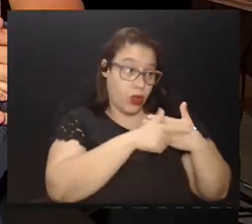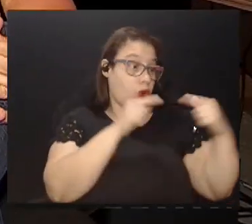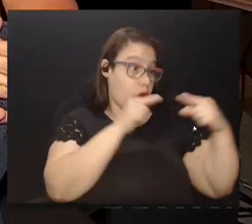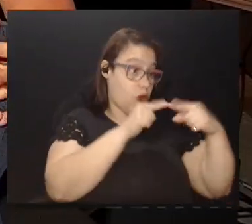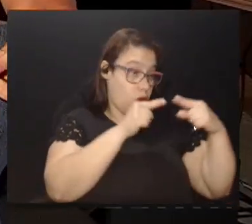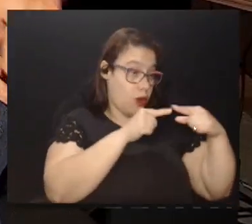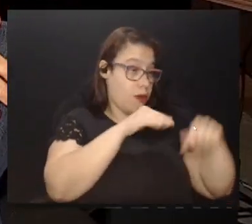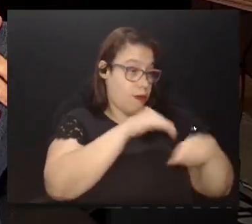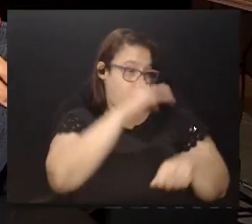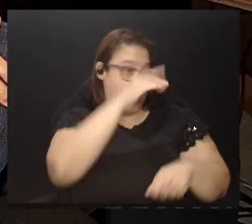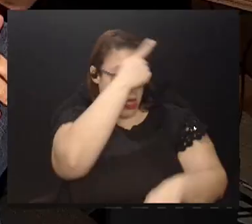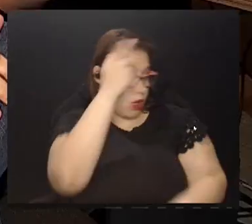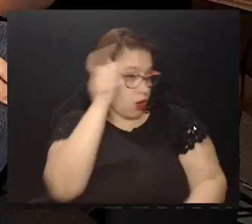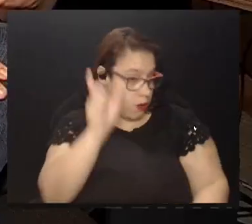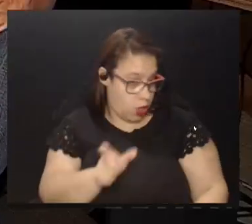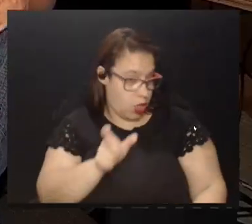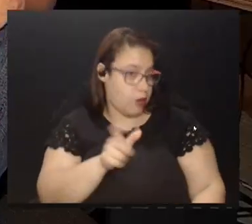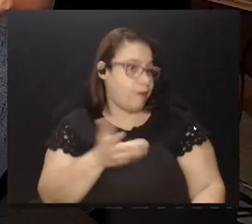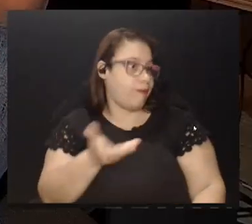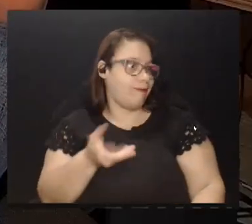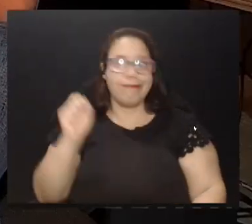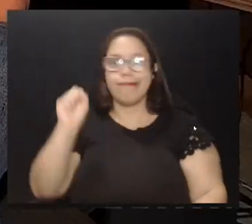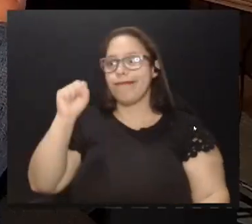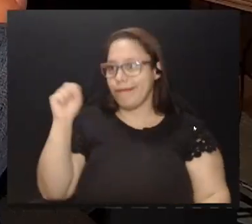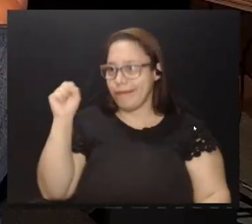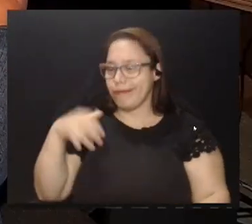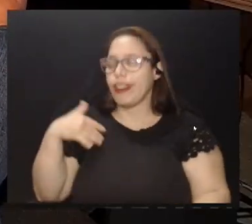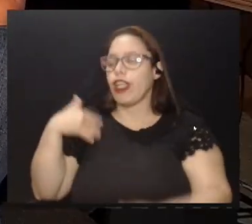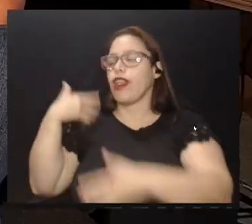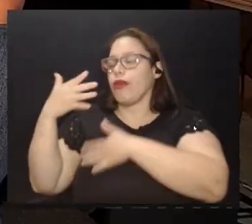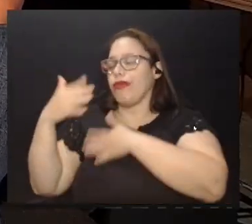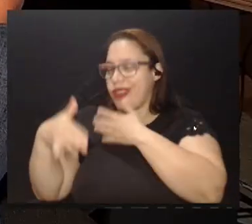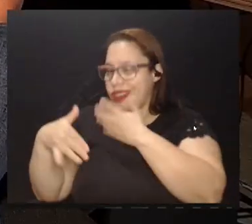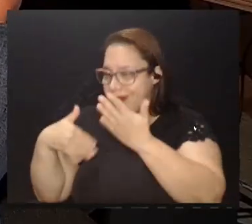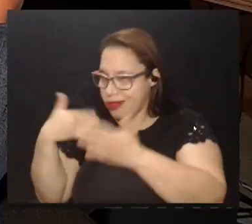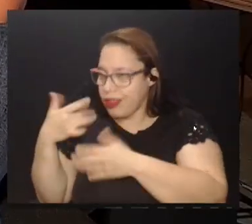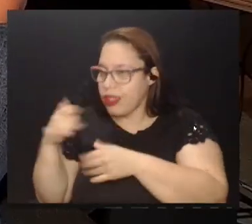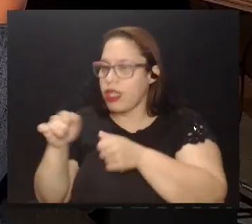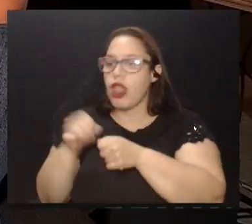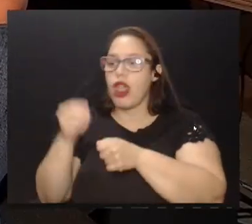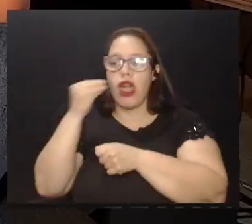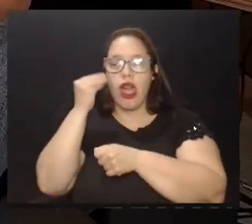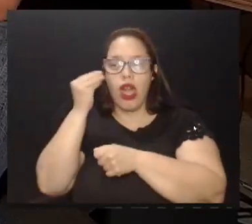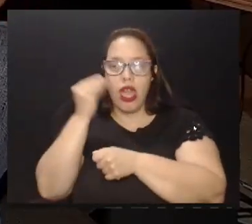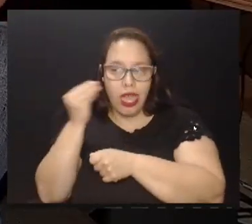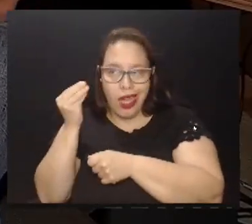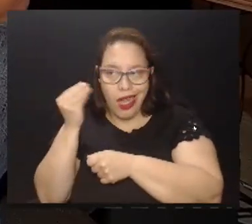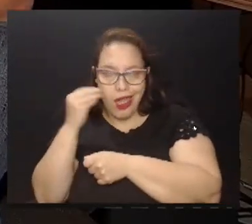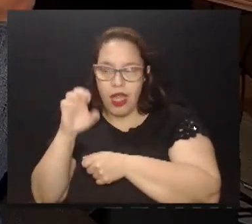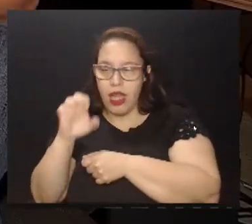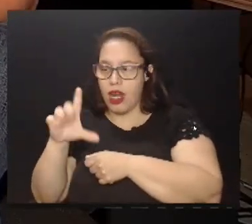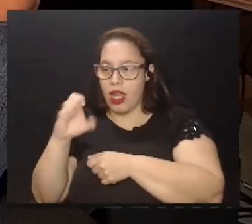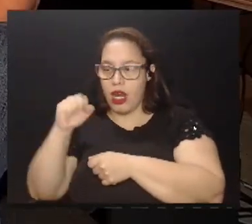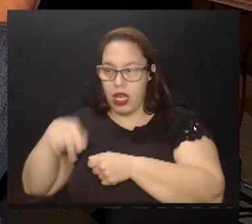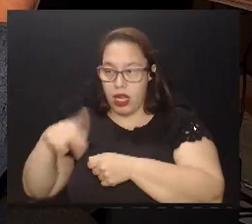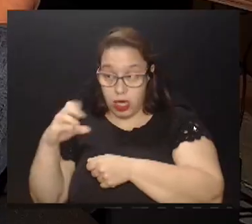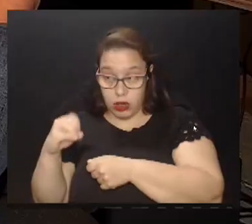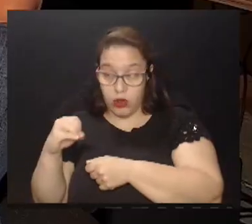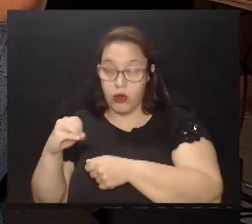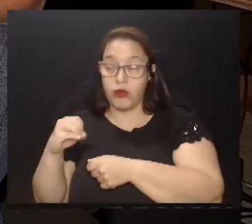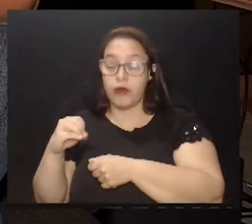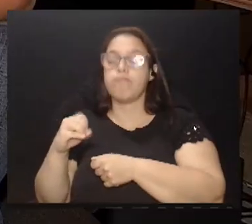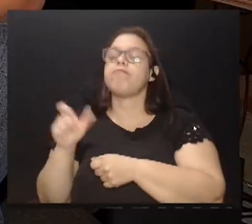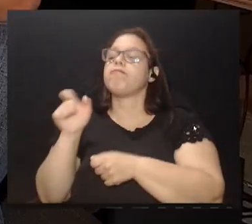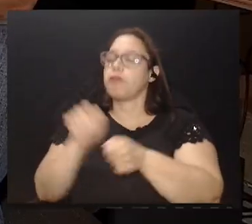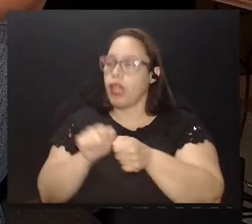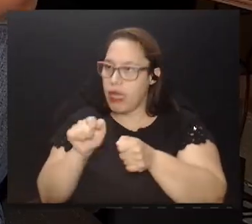a atriz. Exato, a gente tem um processo muito grande de fazer testes de elenco, porque a gente vai entendendo quem vai fazendo. E